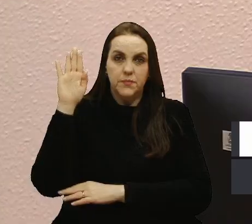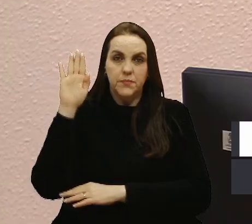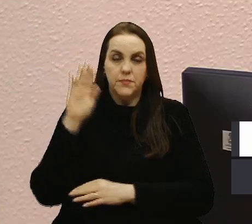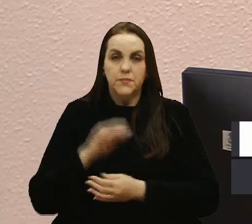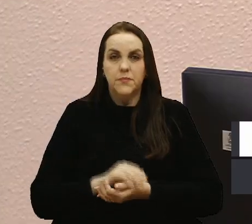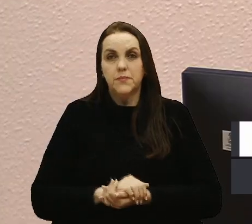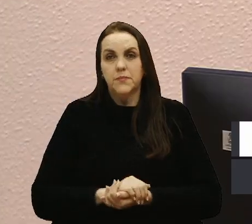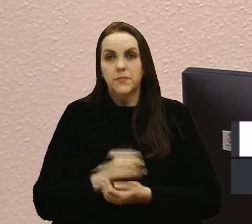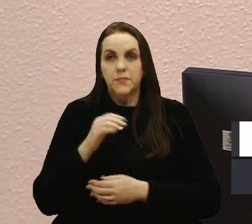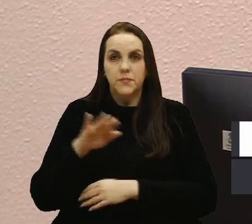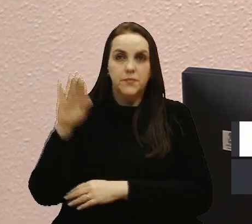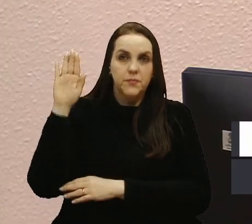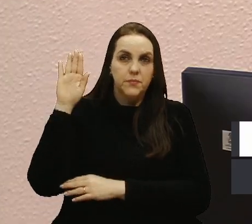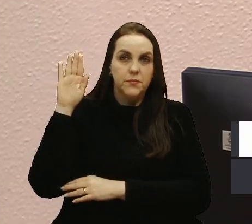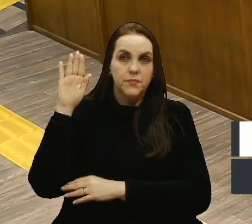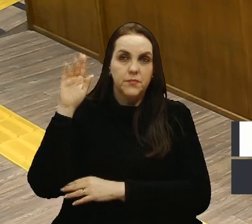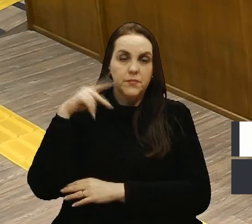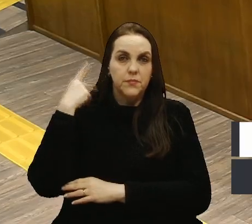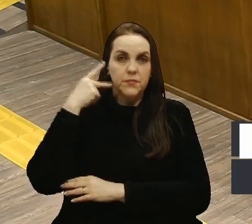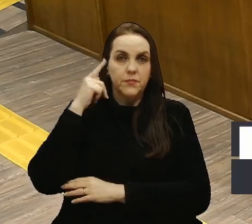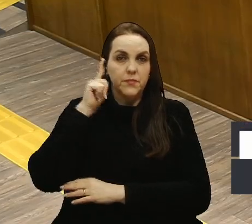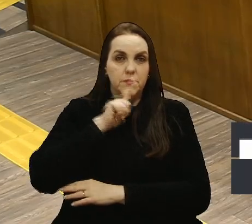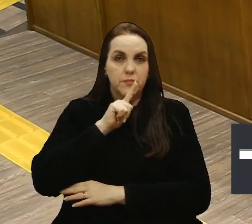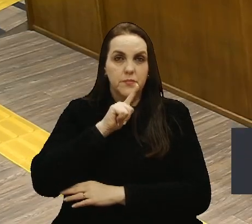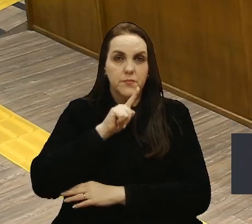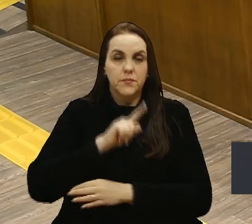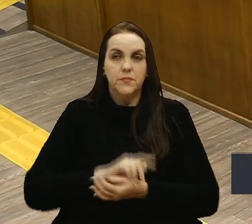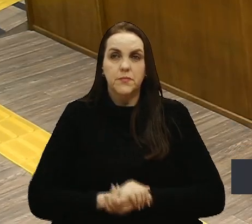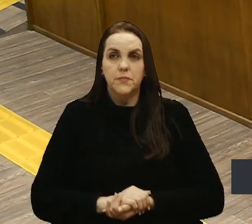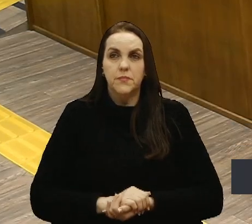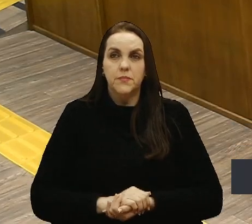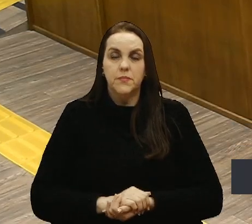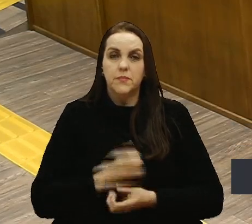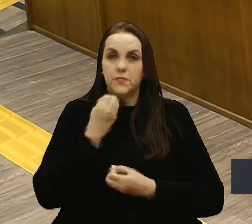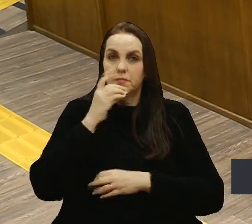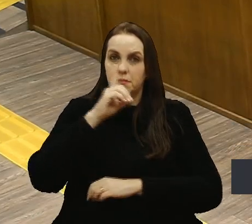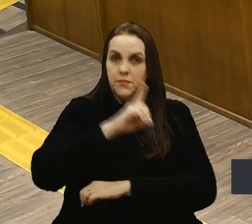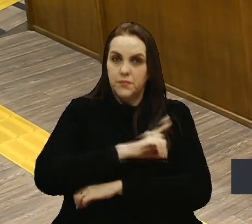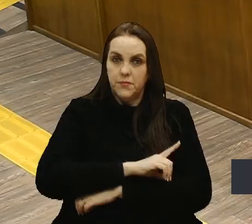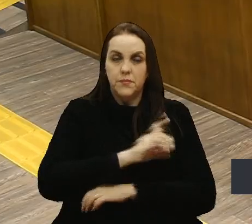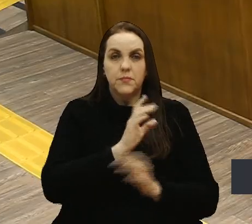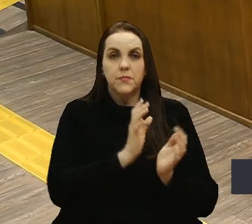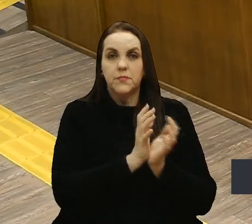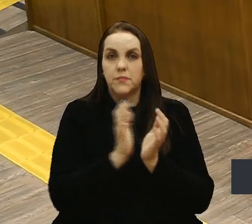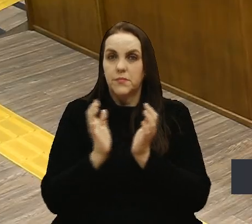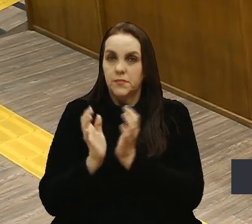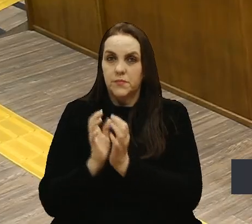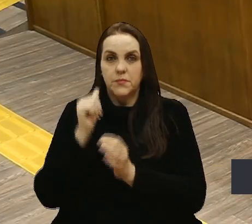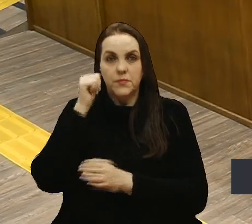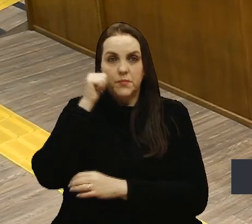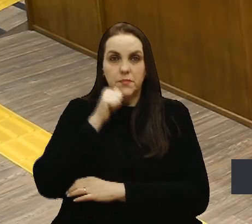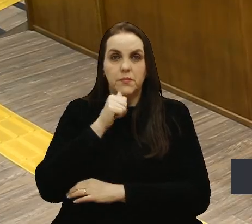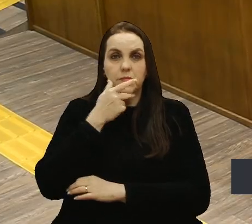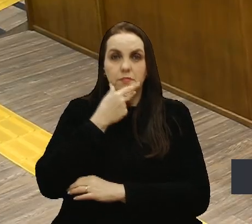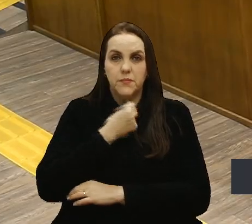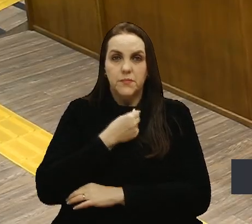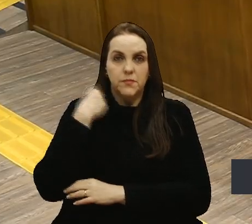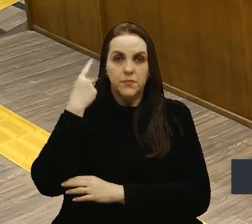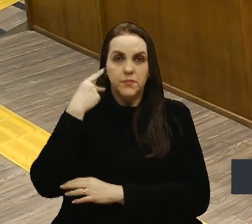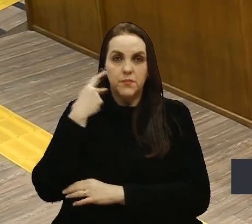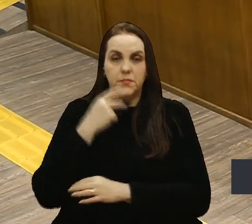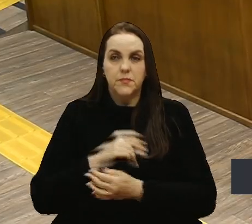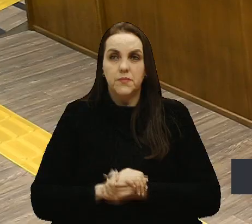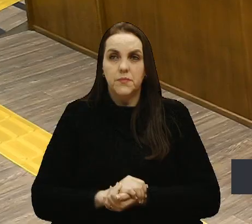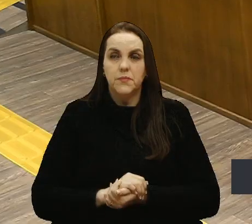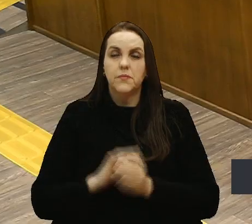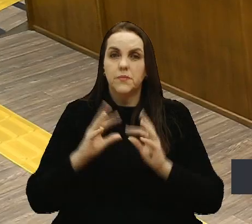palavra. Com a palavra, vereador Lucas Carinhato. Bom dia, colegas vereadoras, colegas vereadores,